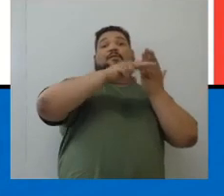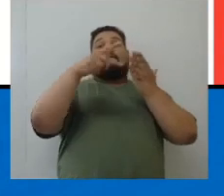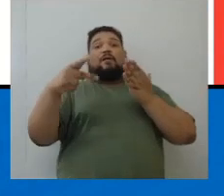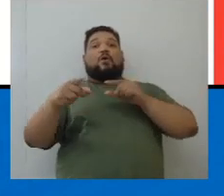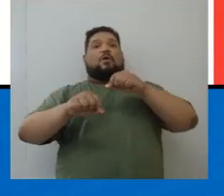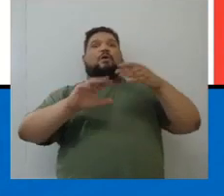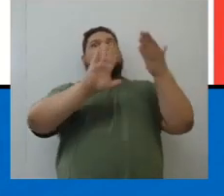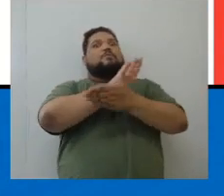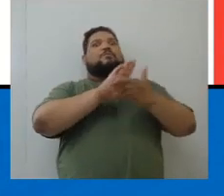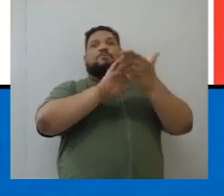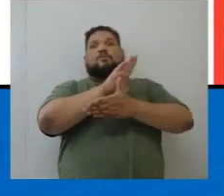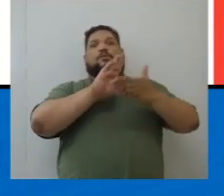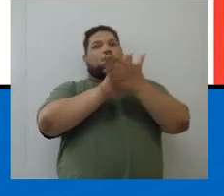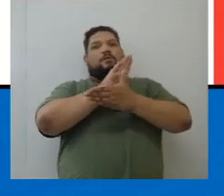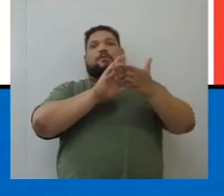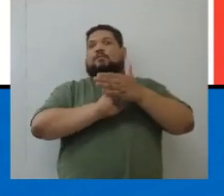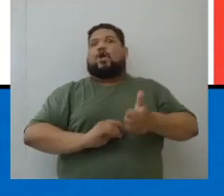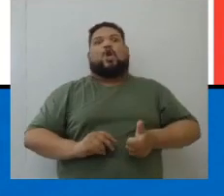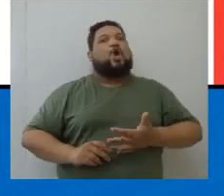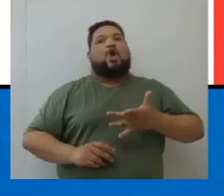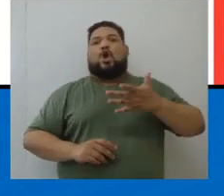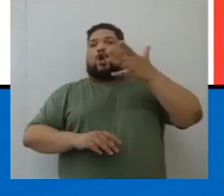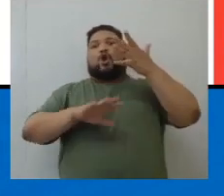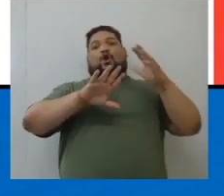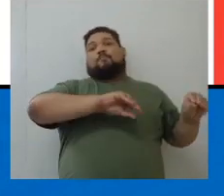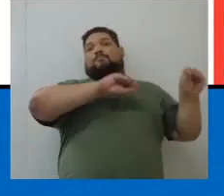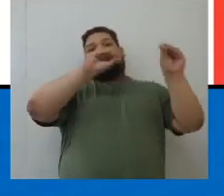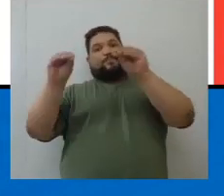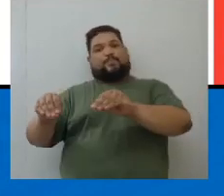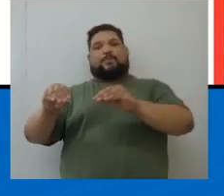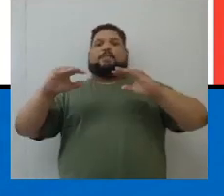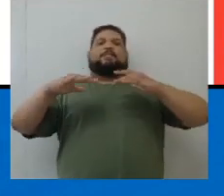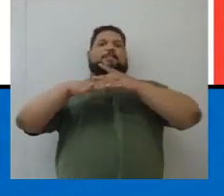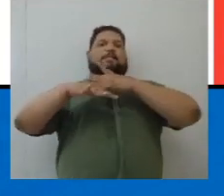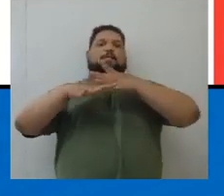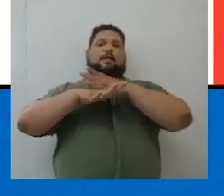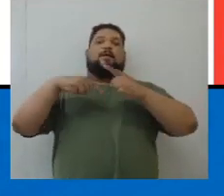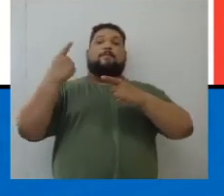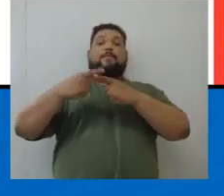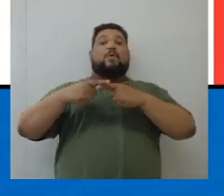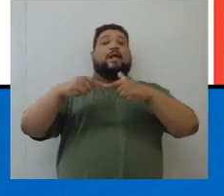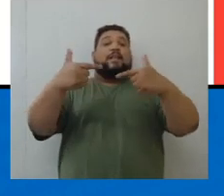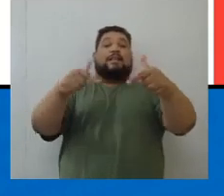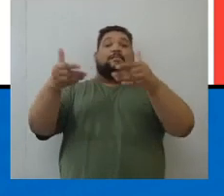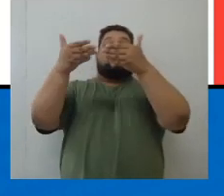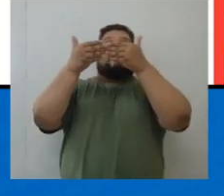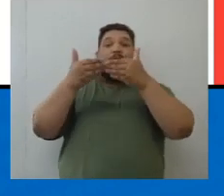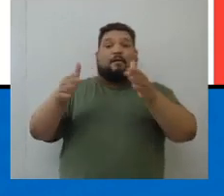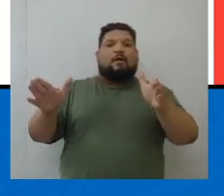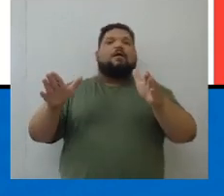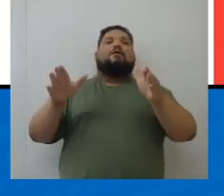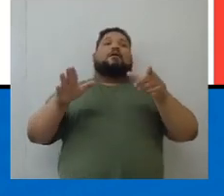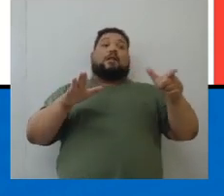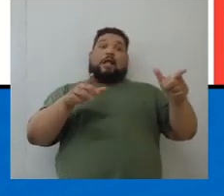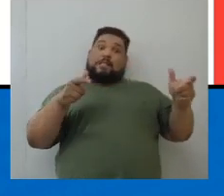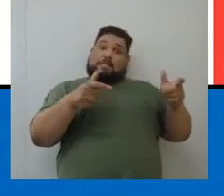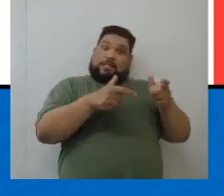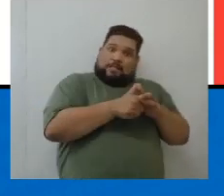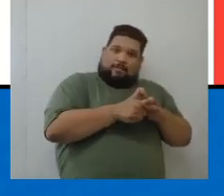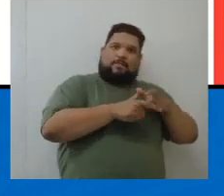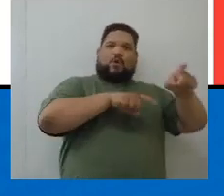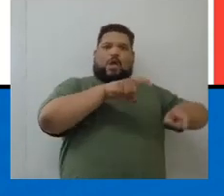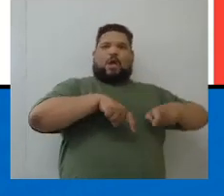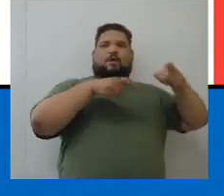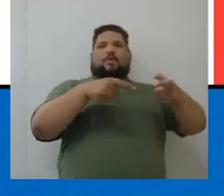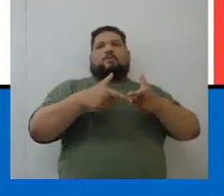e rápida transferência da população para a cidade. Por quê? Porque a oferta de emprego vai se reduzir nas áreas